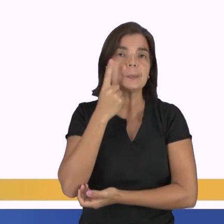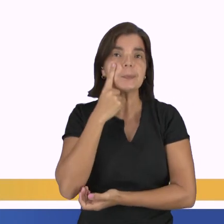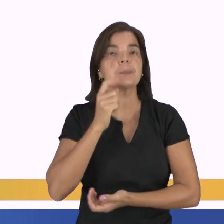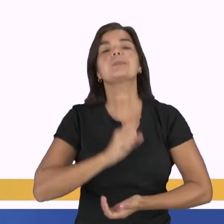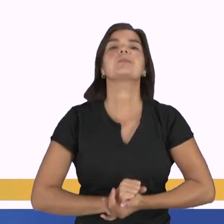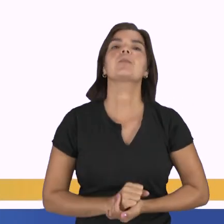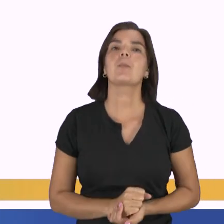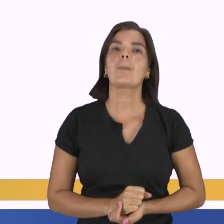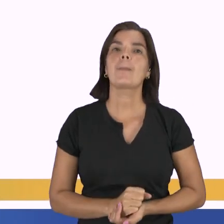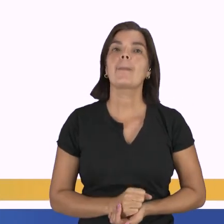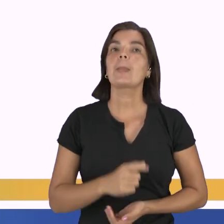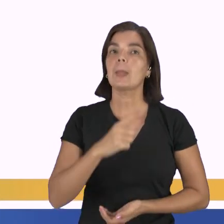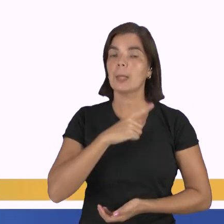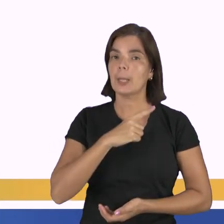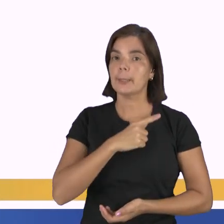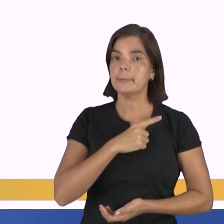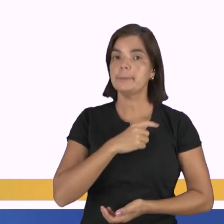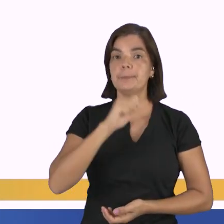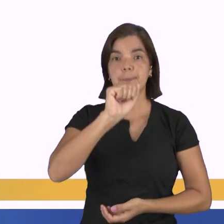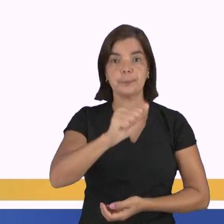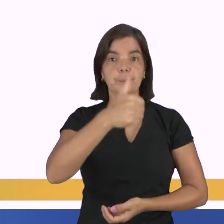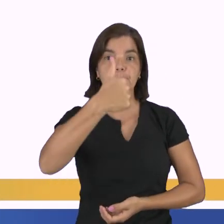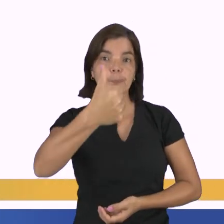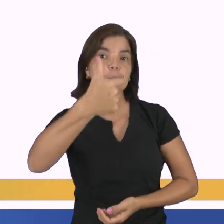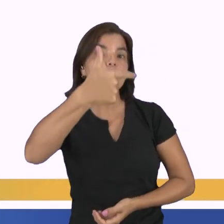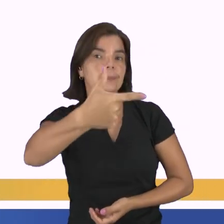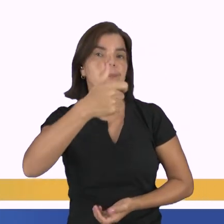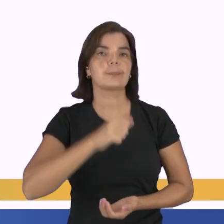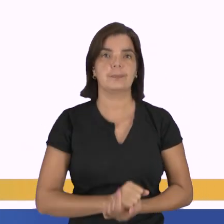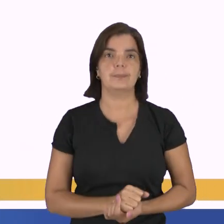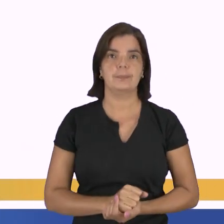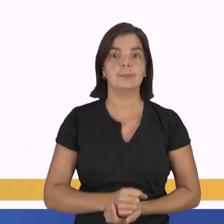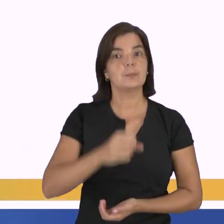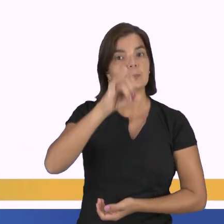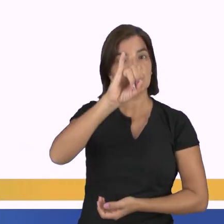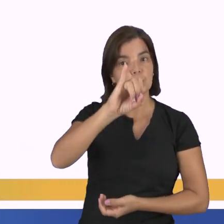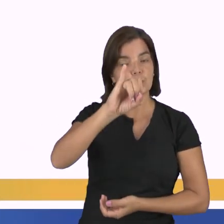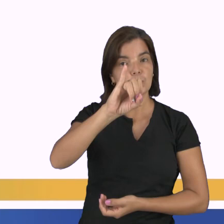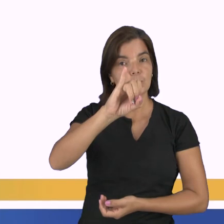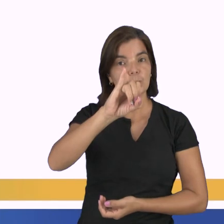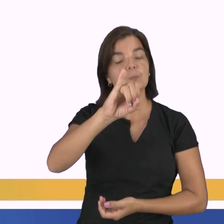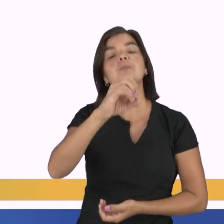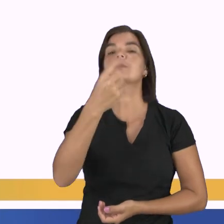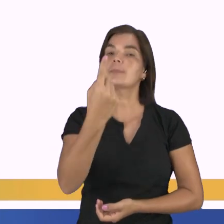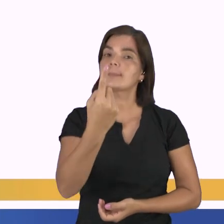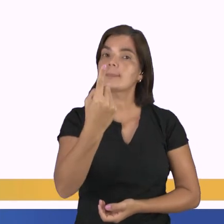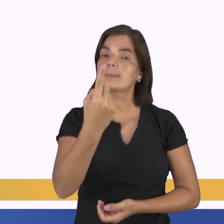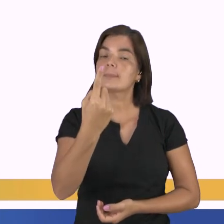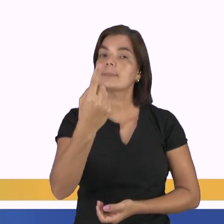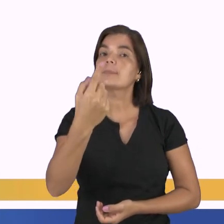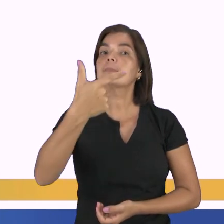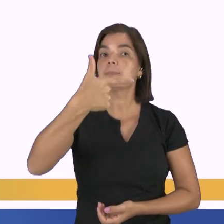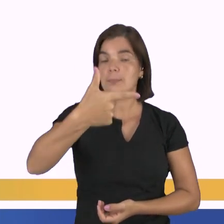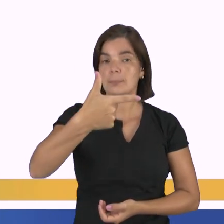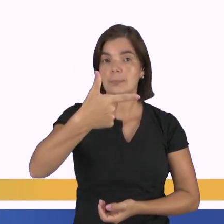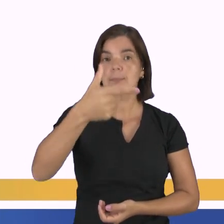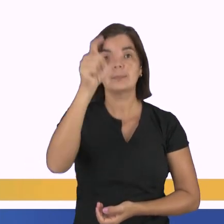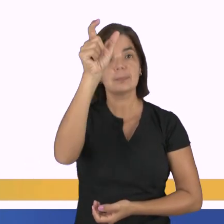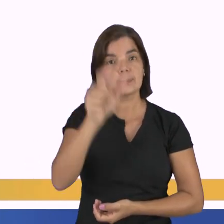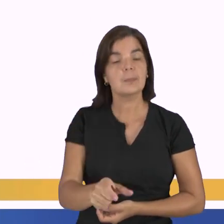aqui ó Oi aqui é a 12 Ui é um e o dois a coluna então